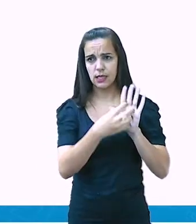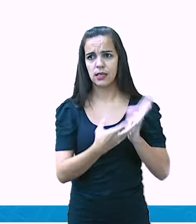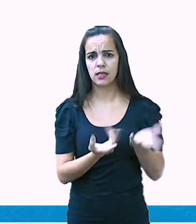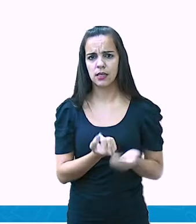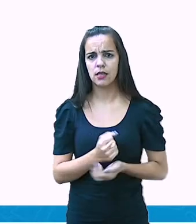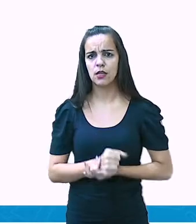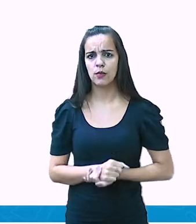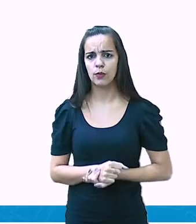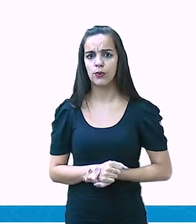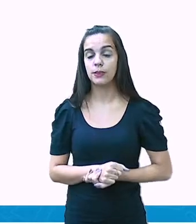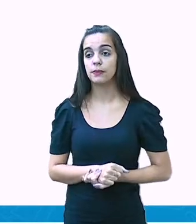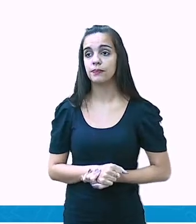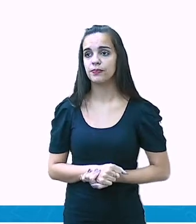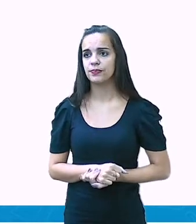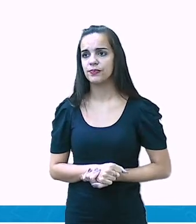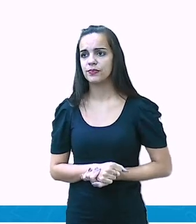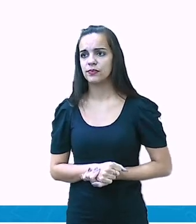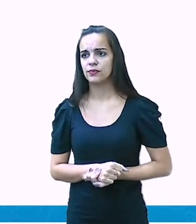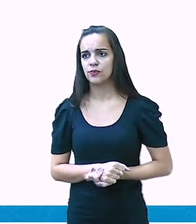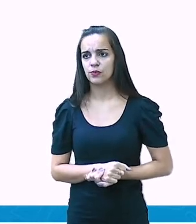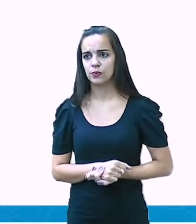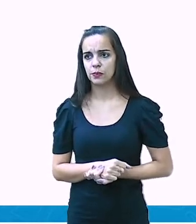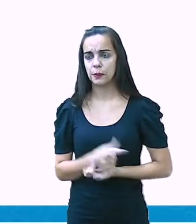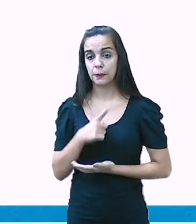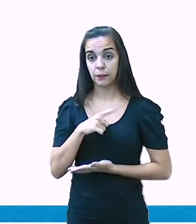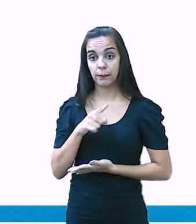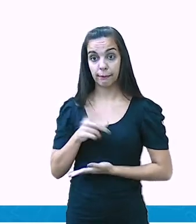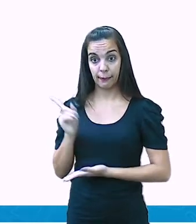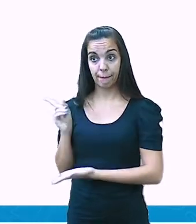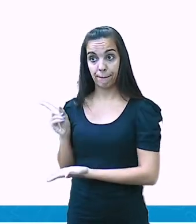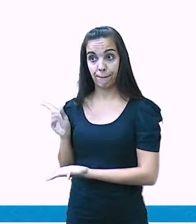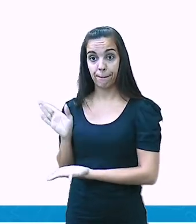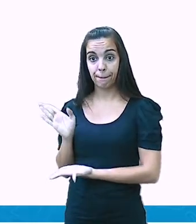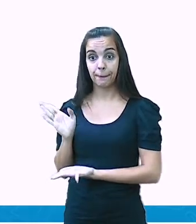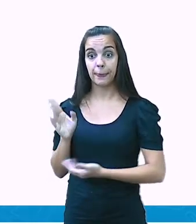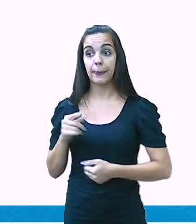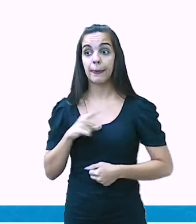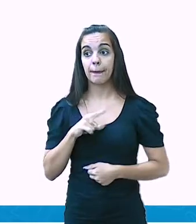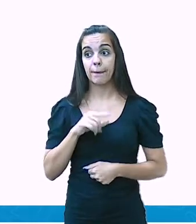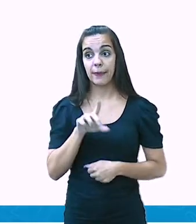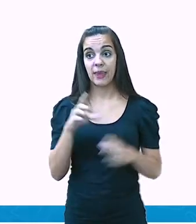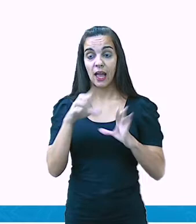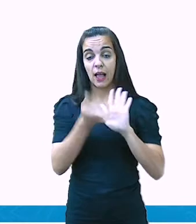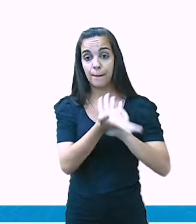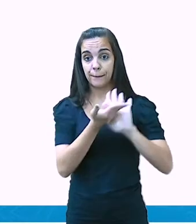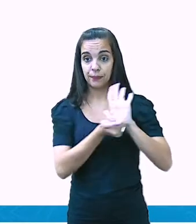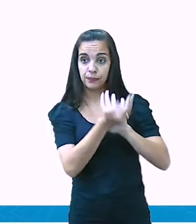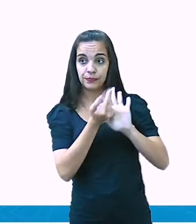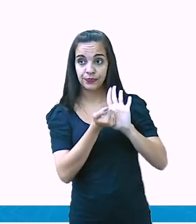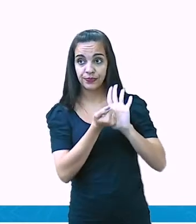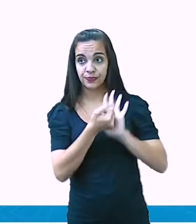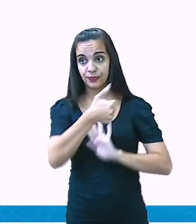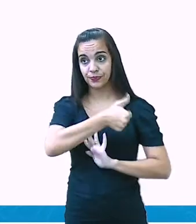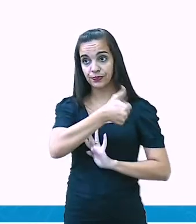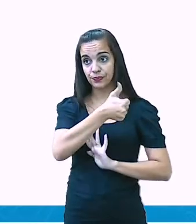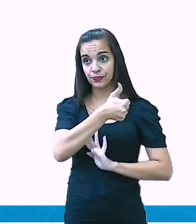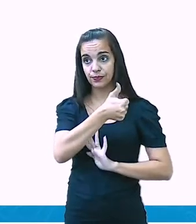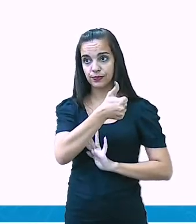átomo. Porém, neste exemplo aqui, nesta imagem, o que é que